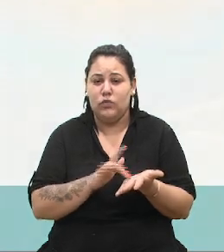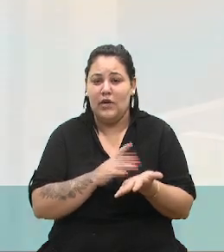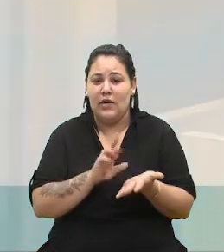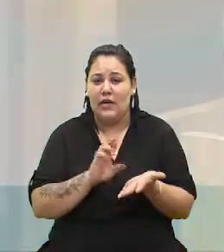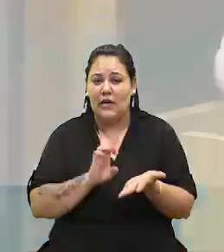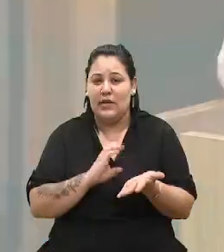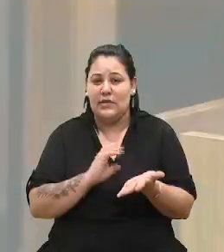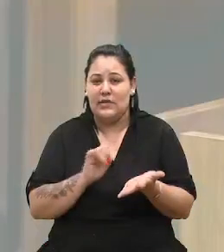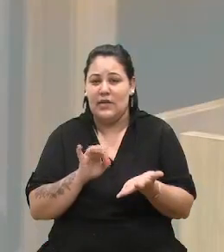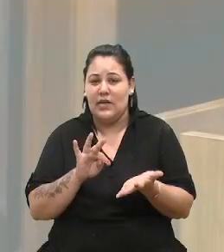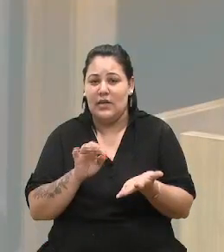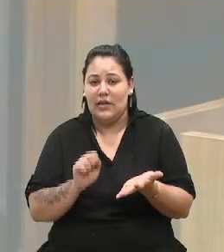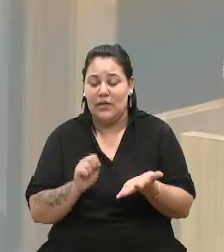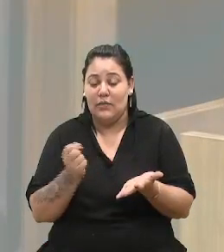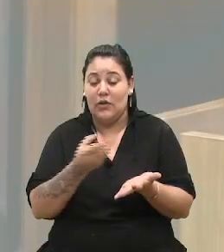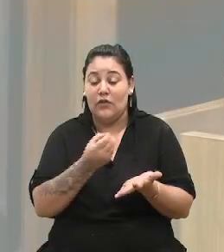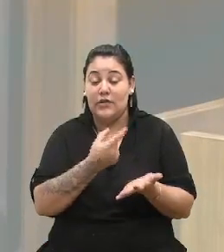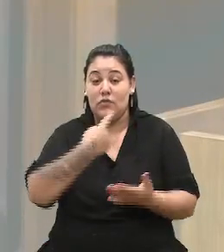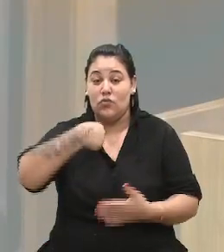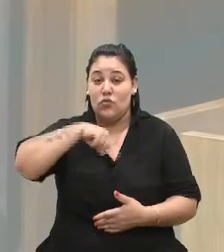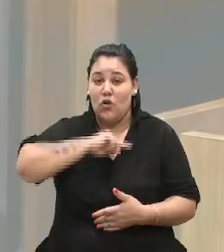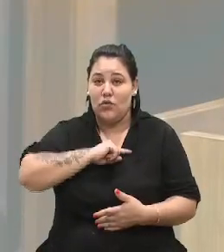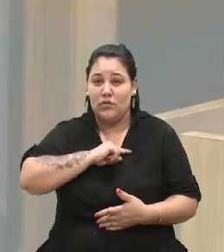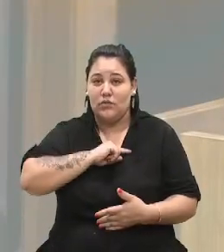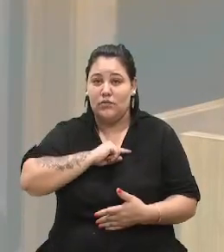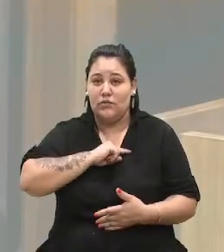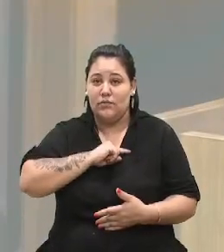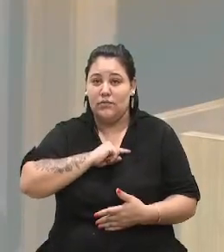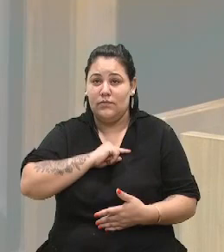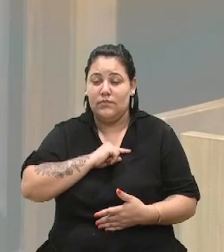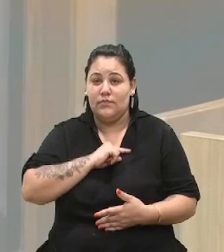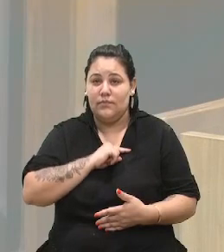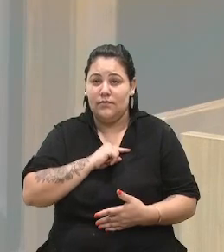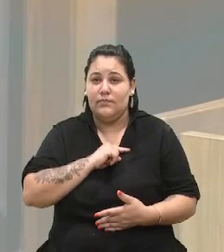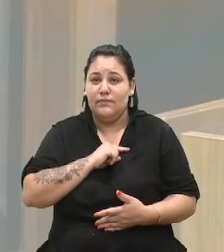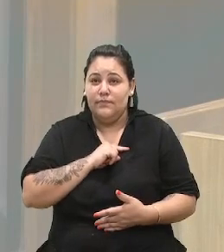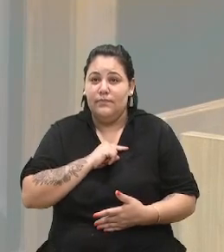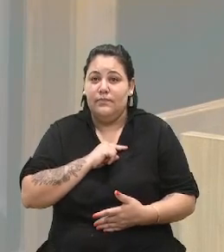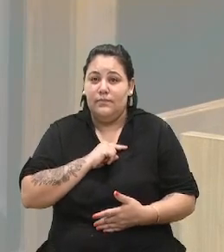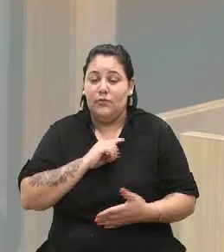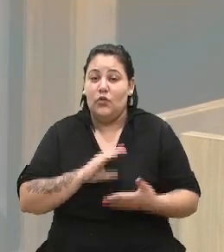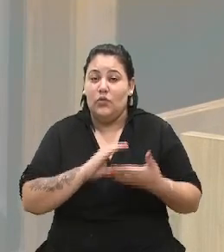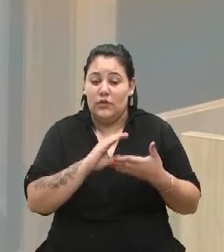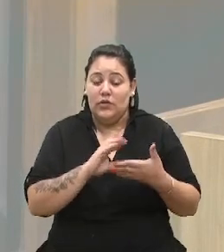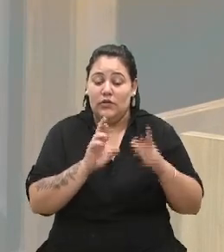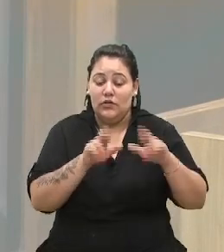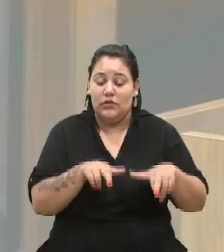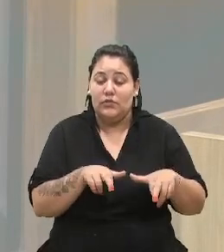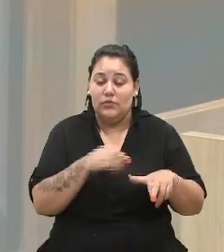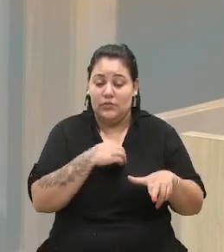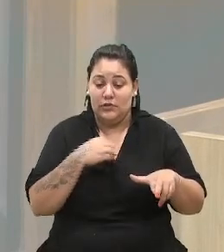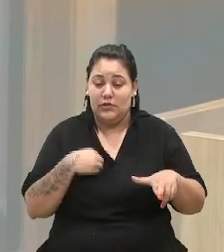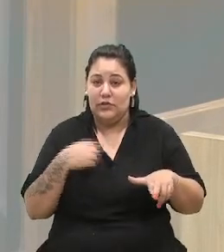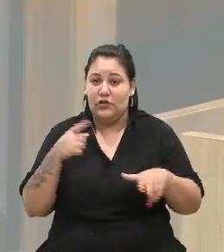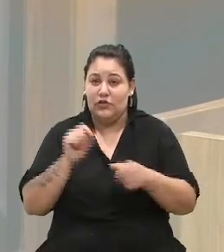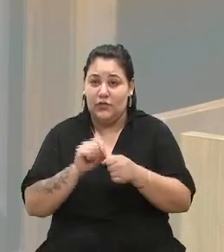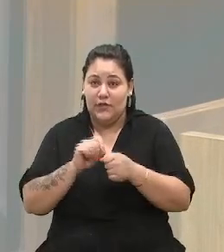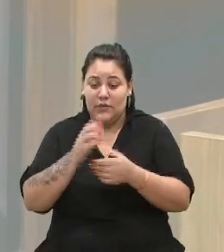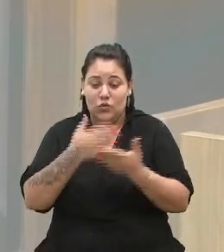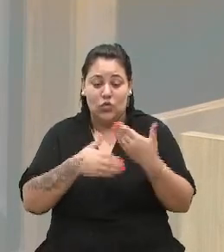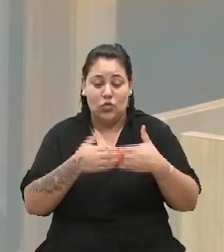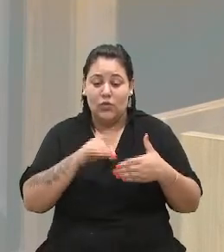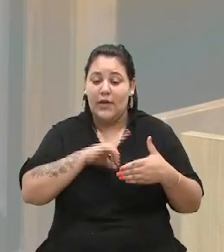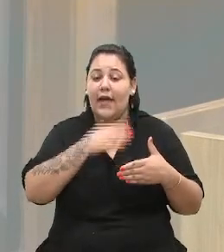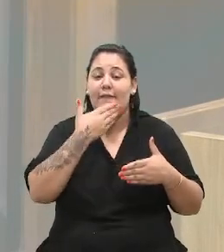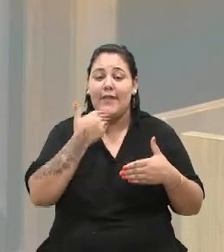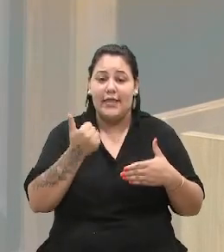aquilo ali foi uma inovação nossa, do Conselho Regional de Medicina do Rio Grande do Sul. Nós fizemos todo o arcabouço jurídico para ter validade legal,